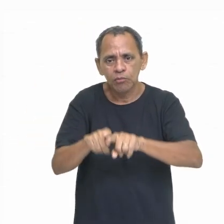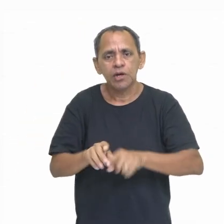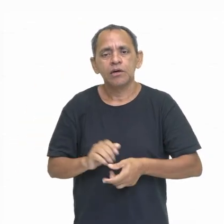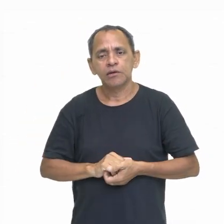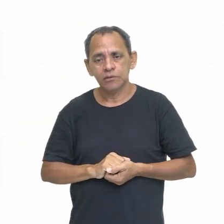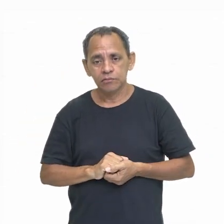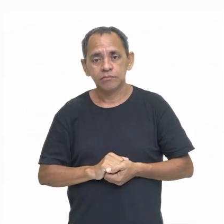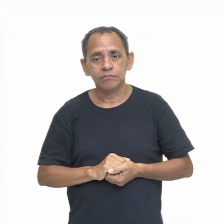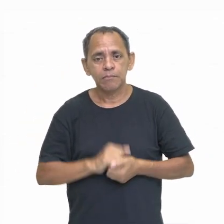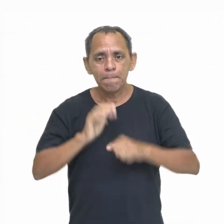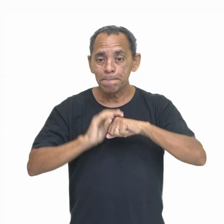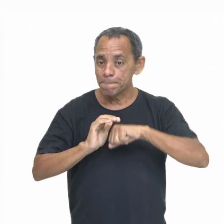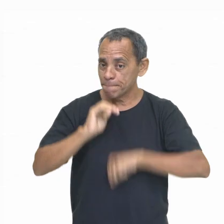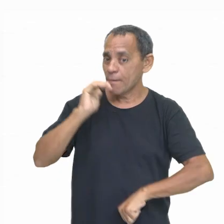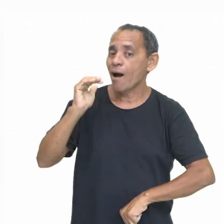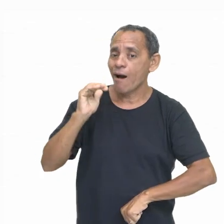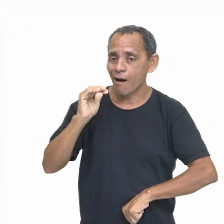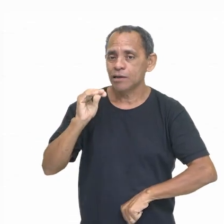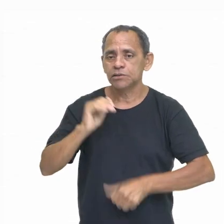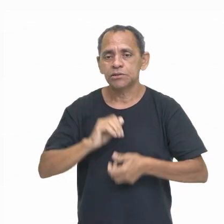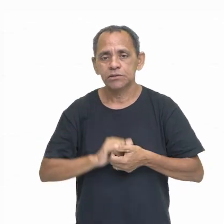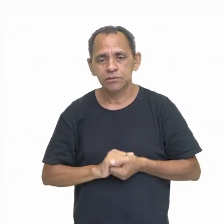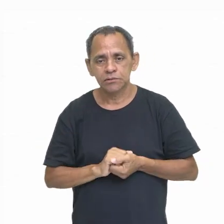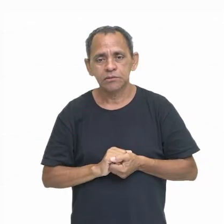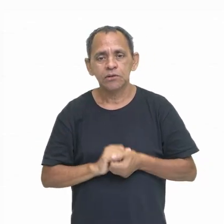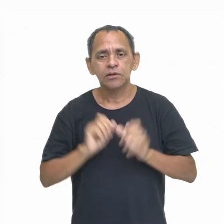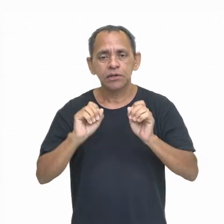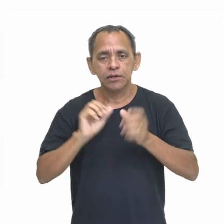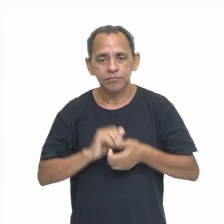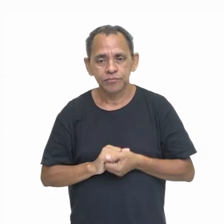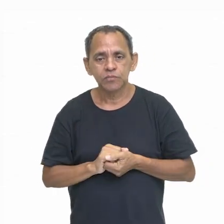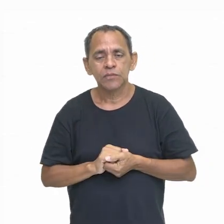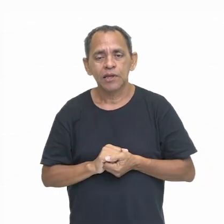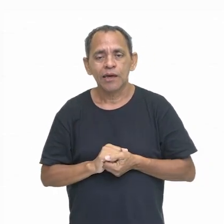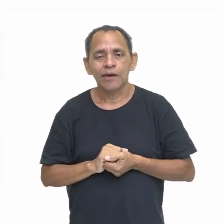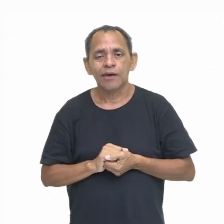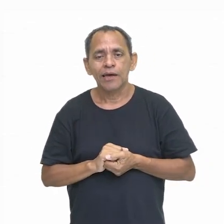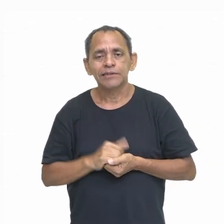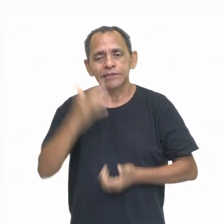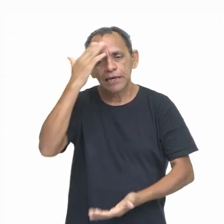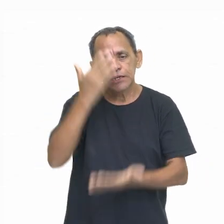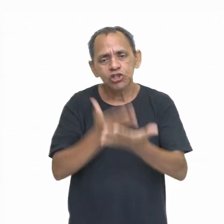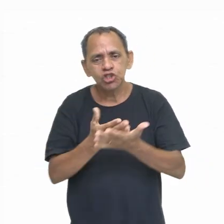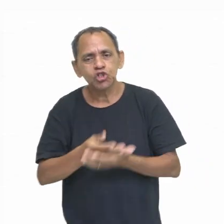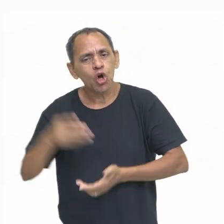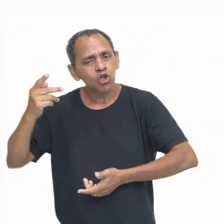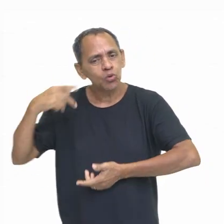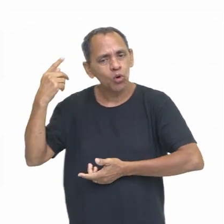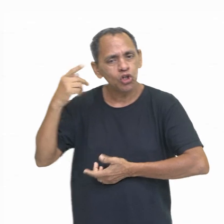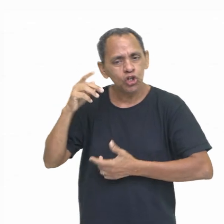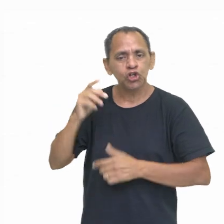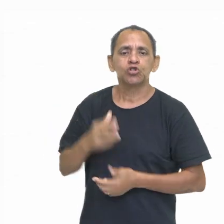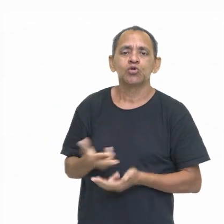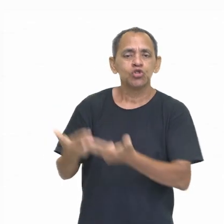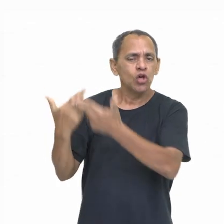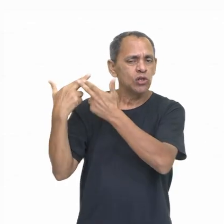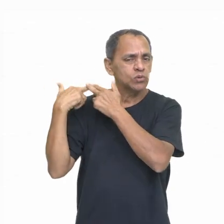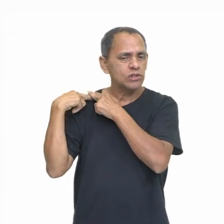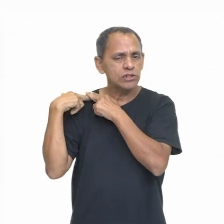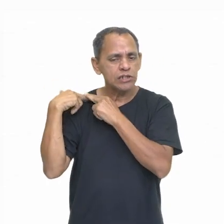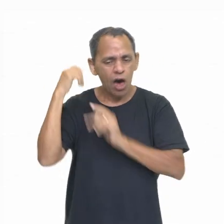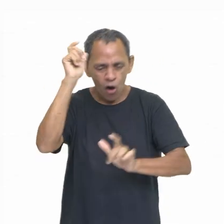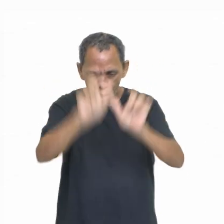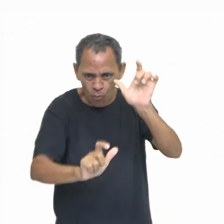exigir, mas ao contrário elas acham que os políticos é que são donos delas, mas que na verdade os políticos são eleitos para trabalhar